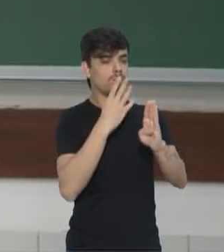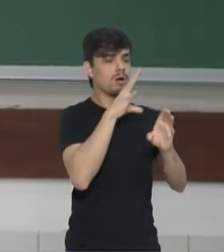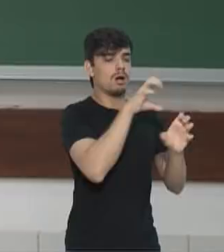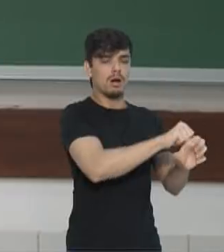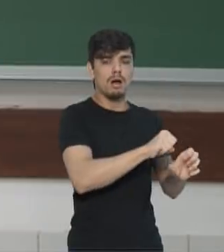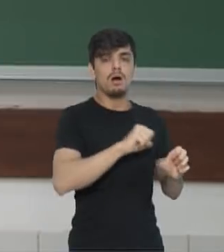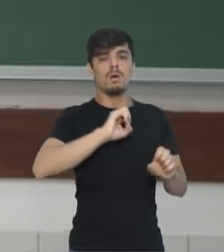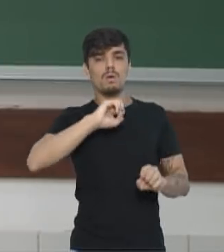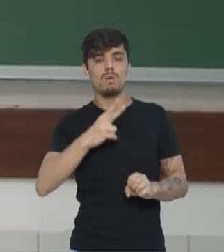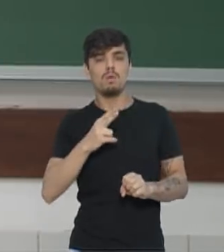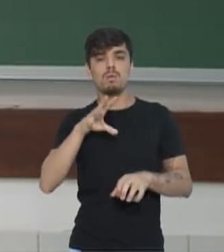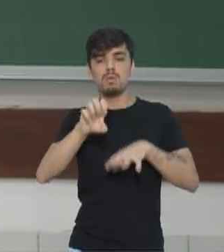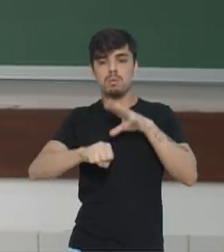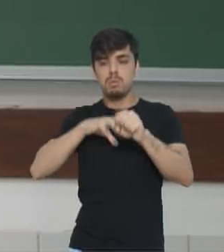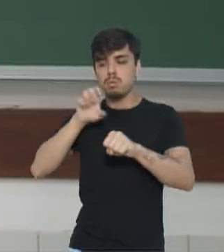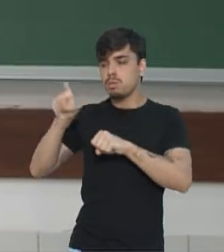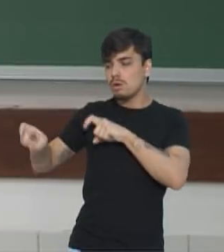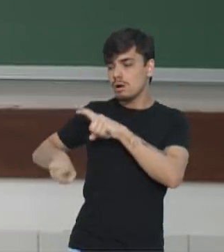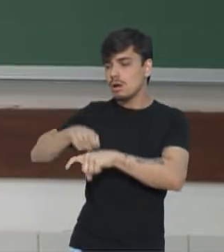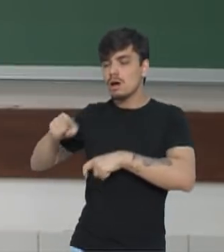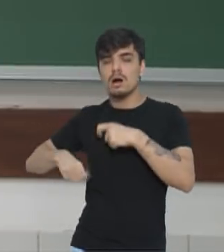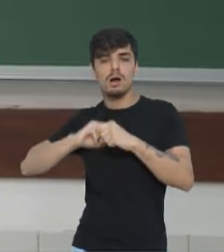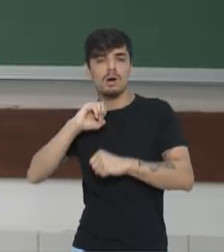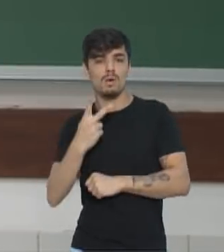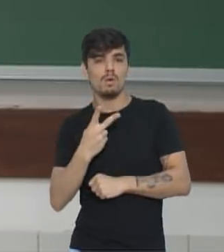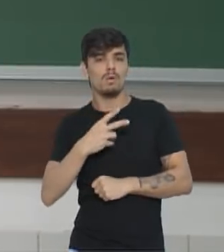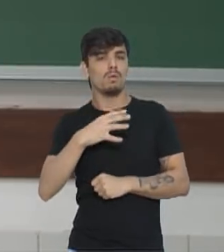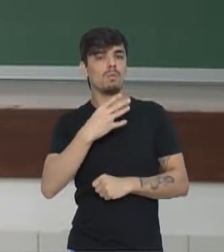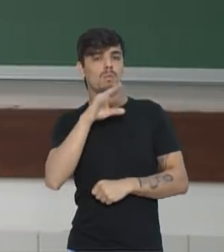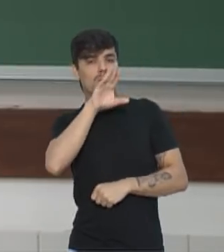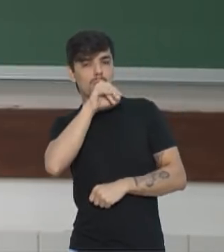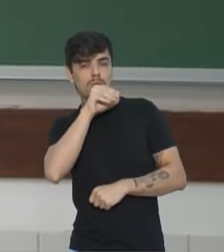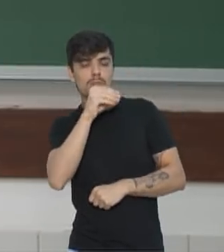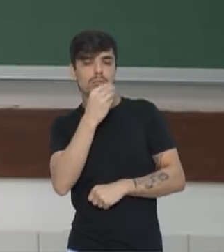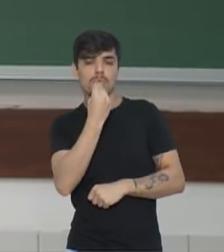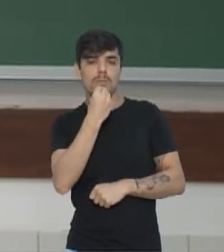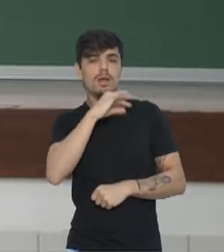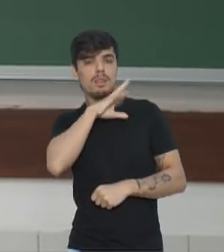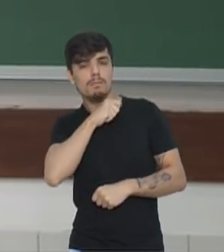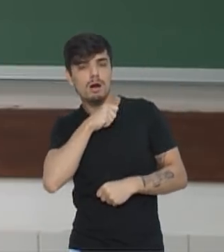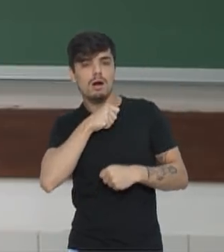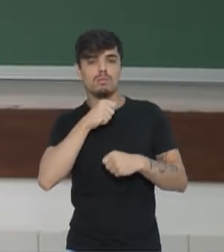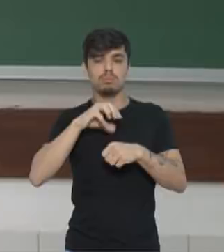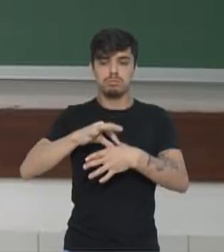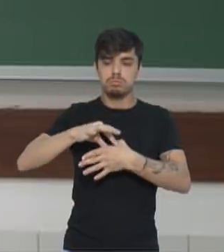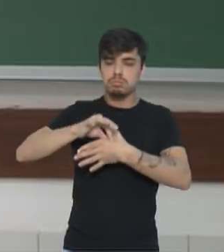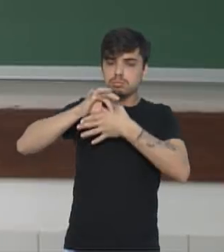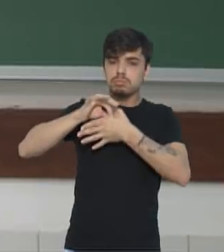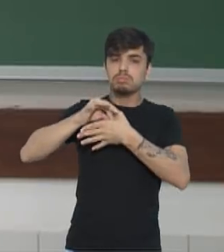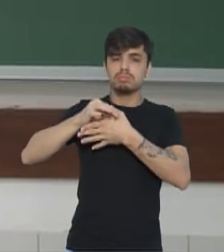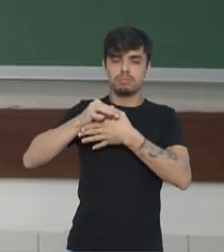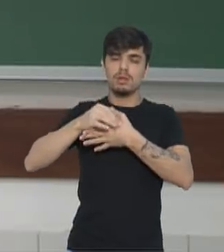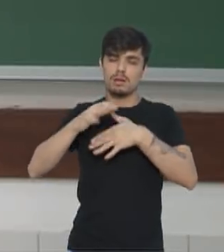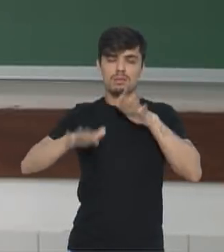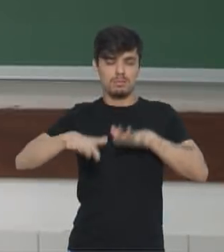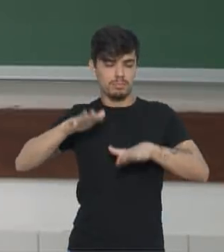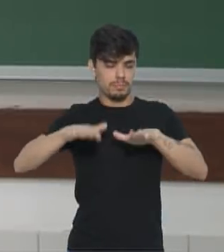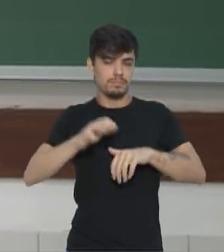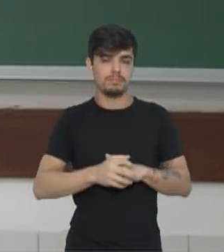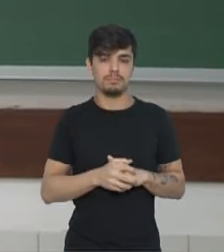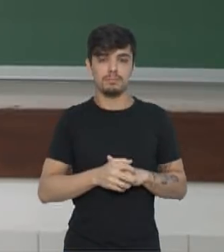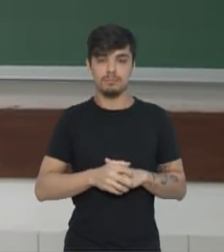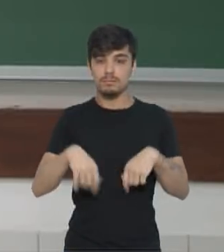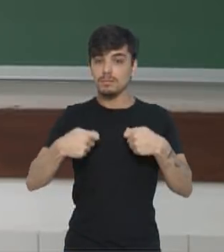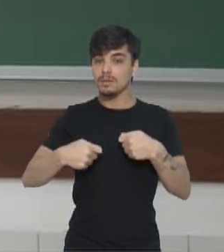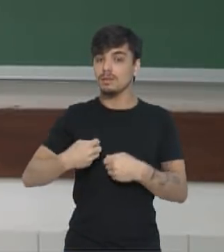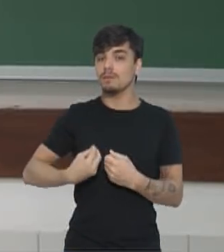agricultor, se ele vai comer carne de tal animal ou de outro animal, de acordo com a natureza que ele tinha à disposição dele. Ele tinha que viver de